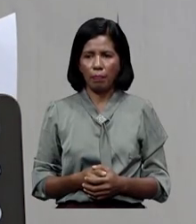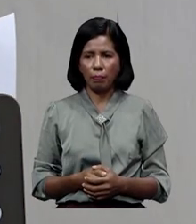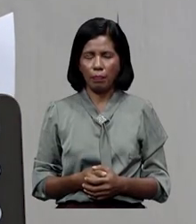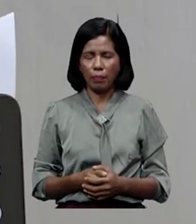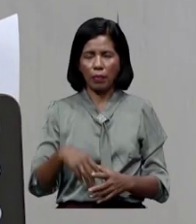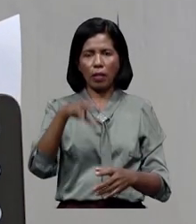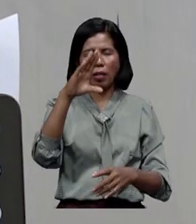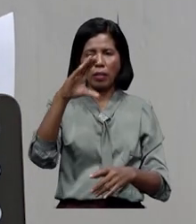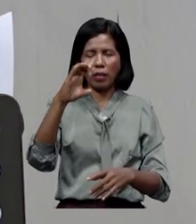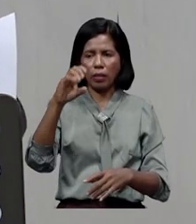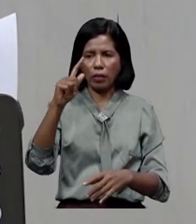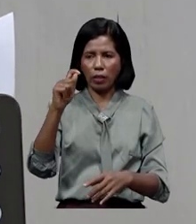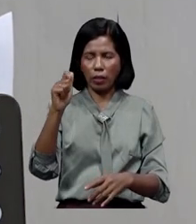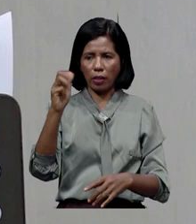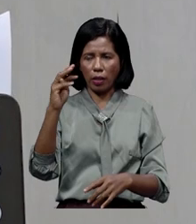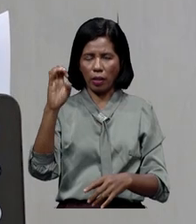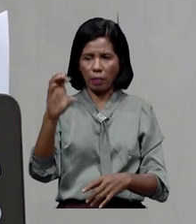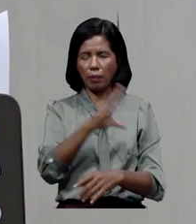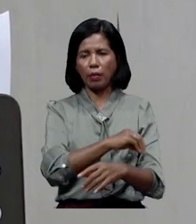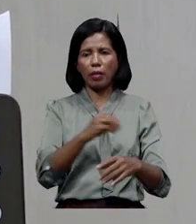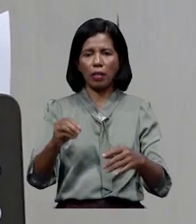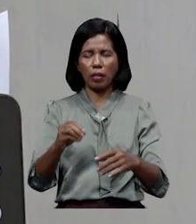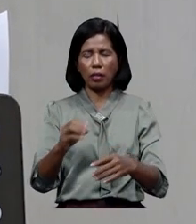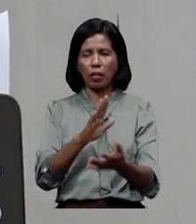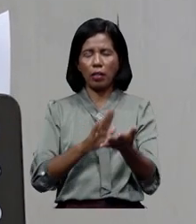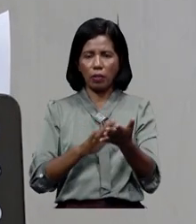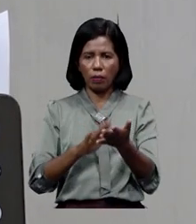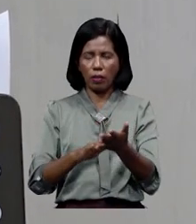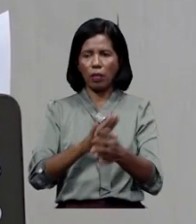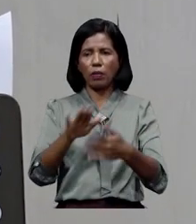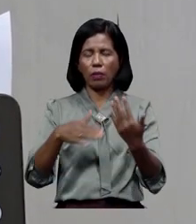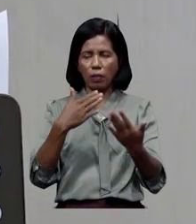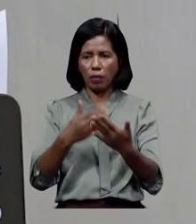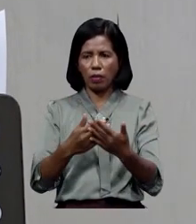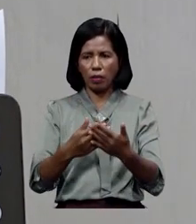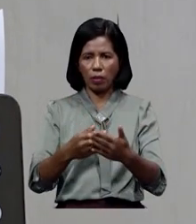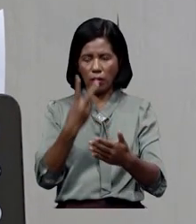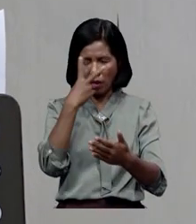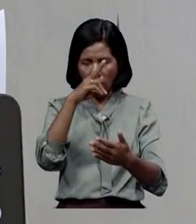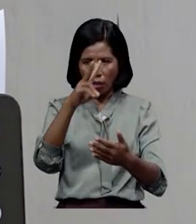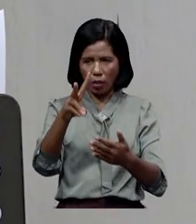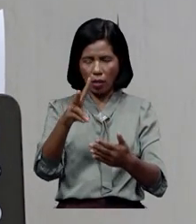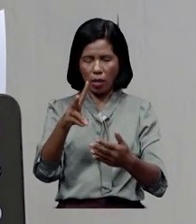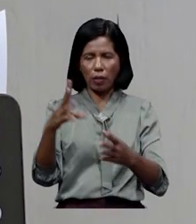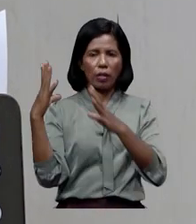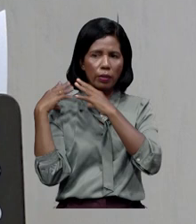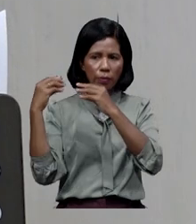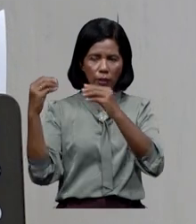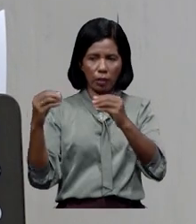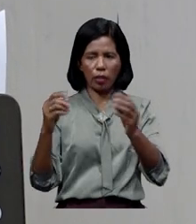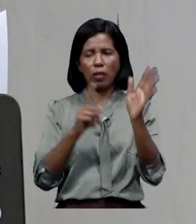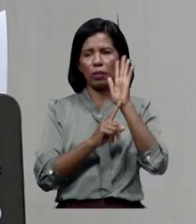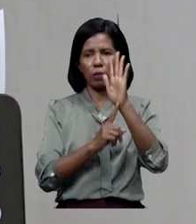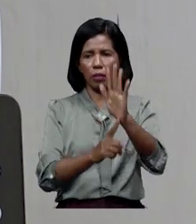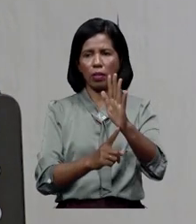Satamele e a Plano Anual de Educação Nacional de Ensino Secundário Israel e a Lema, Educação na Prática de Esperança na